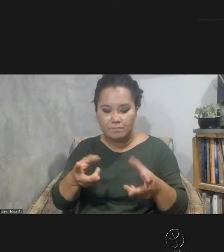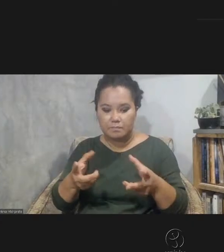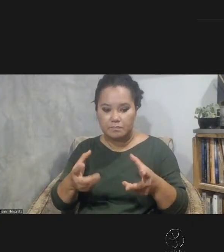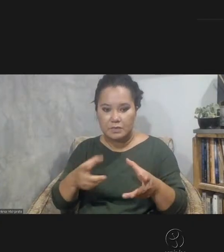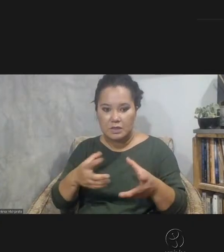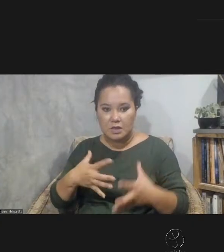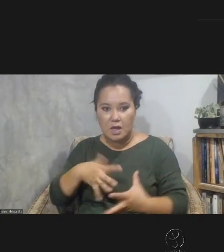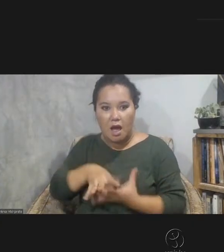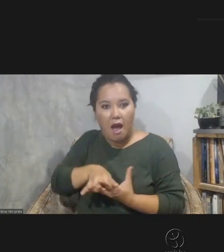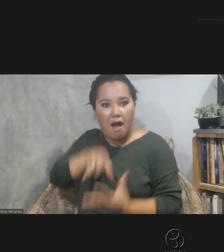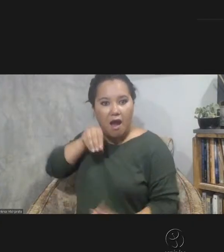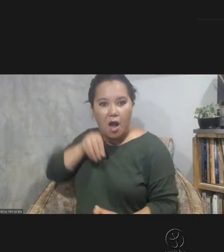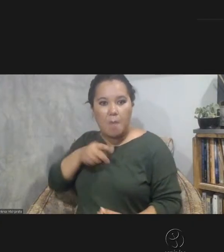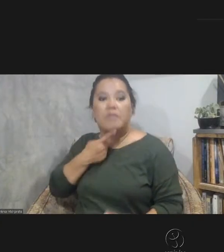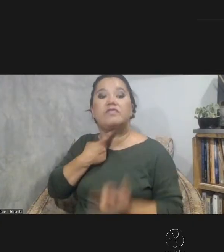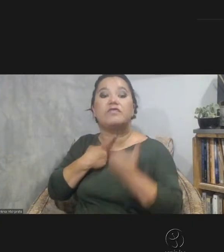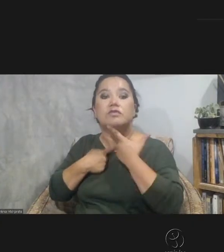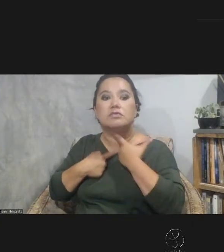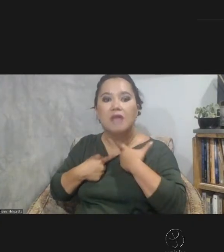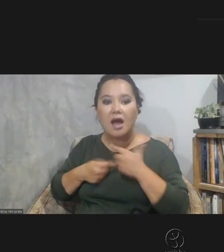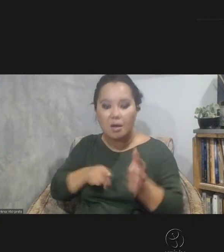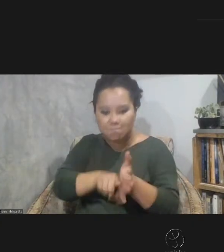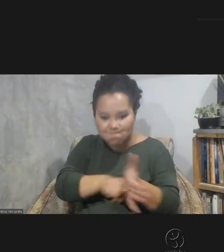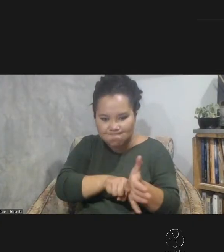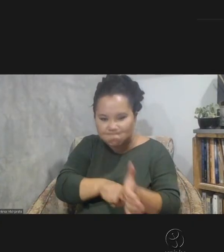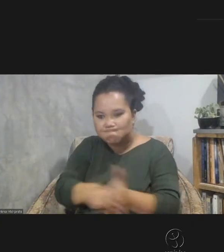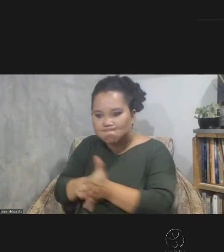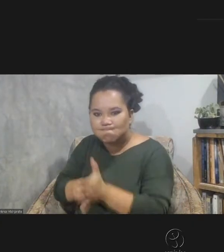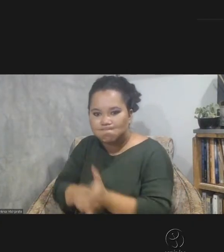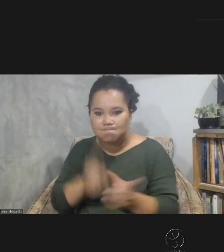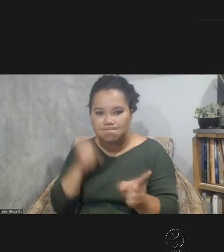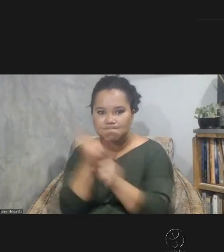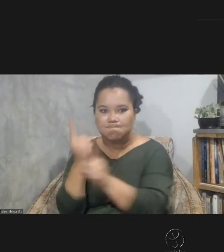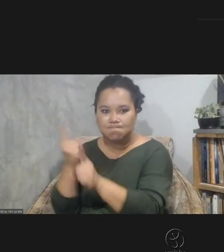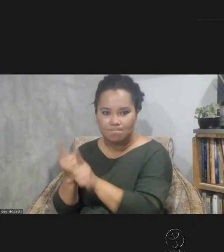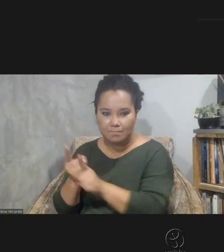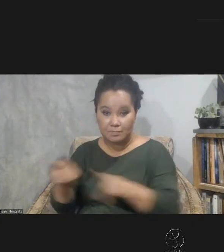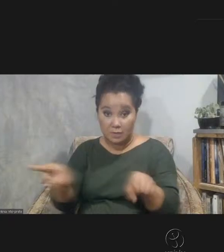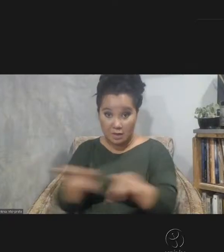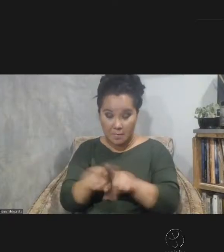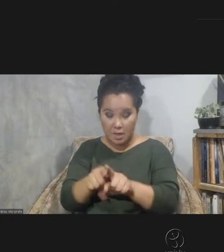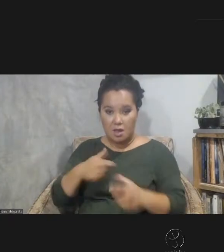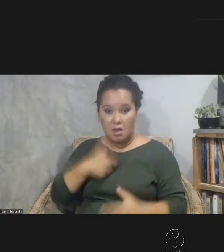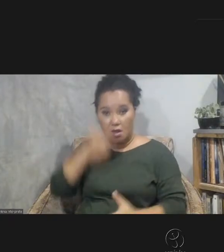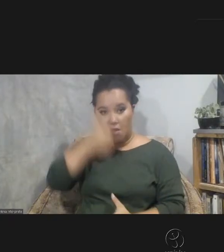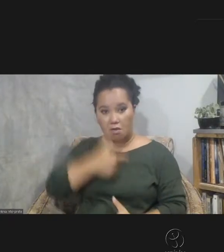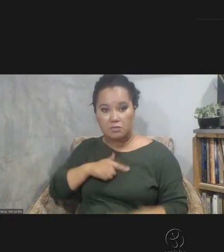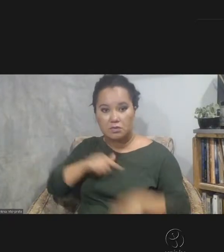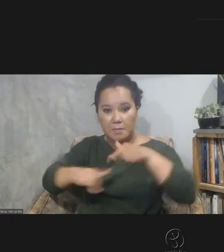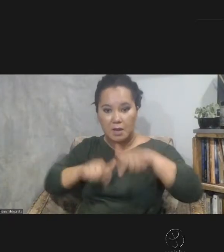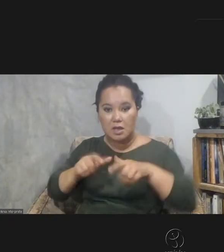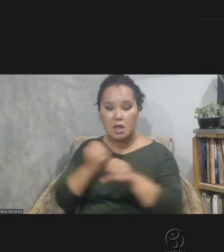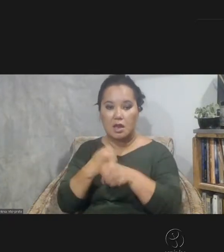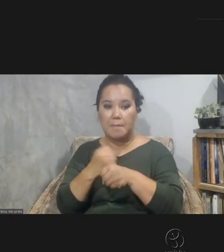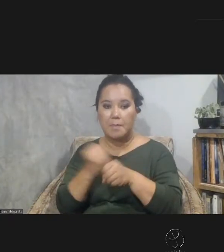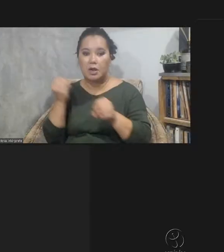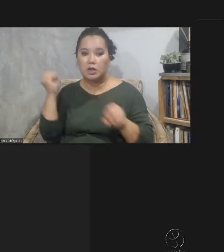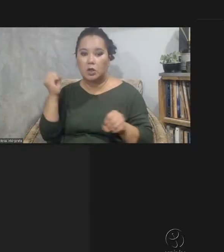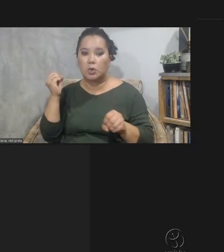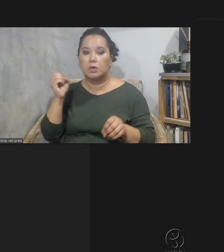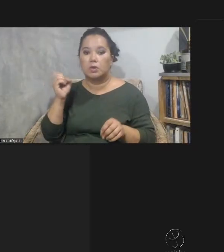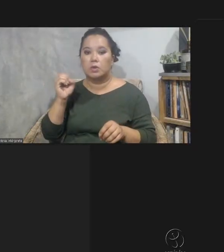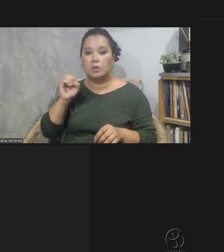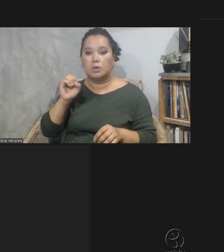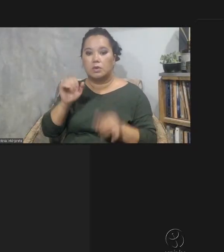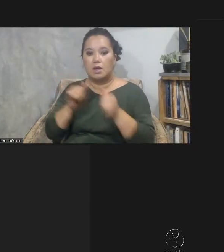pesquisa de eletrônica, que mudou de um centro de engenharia para um dos